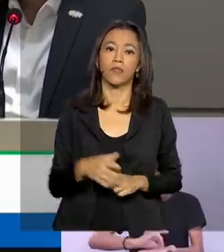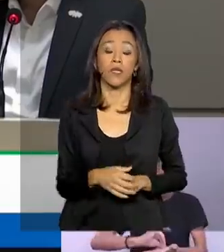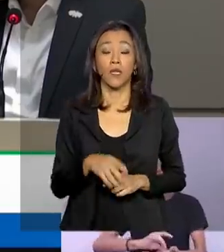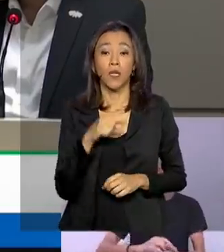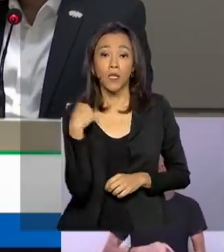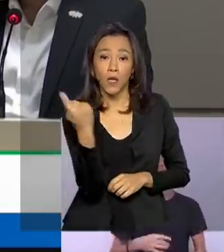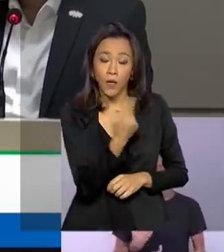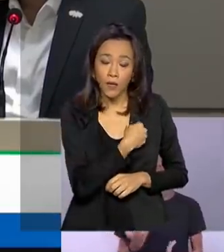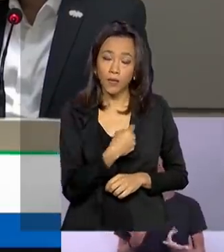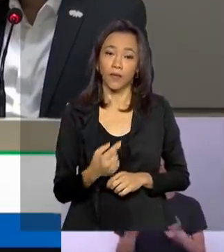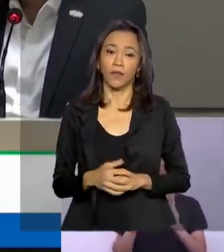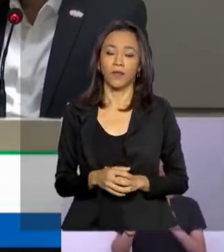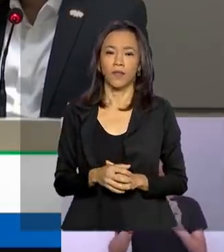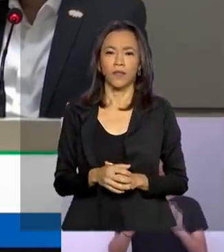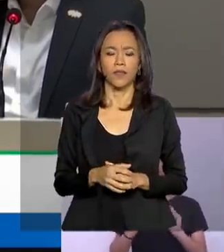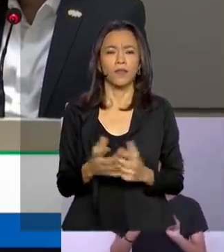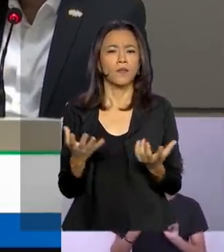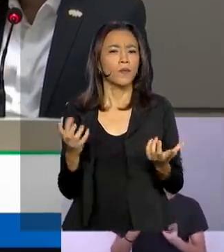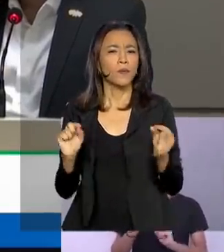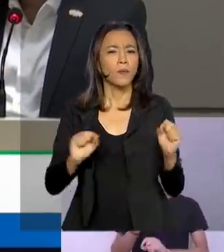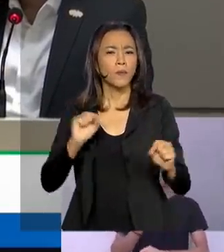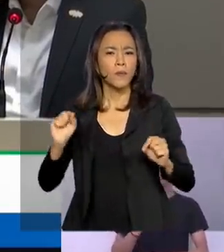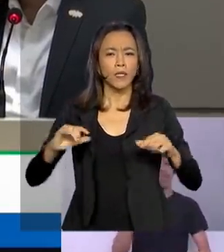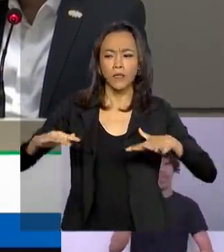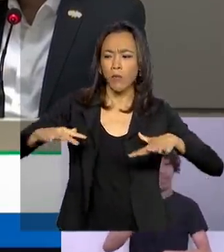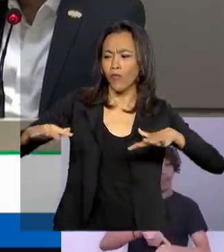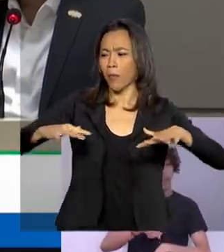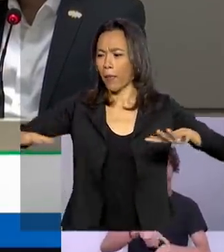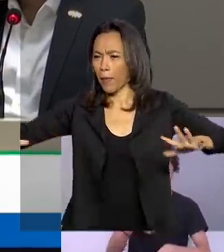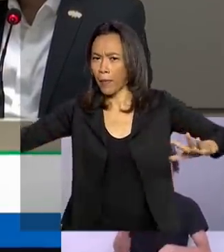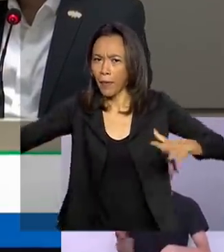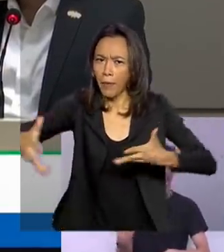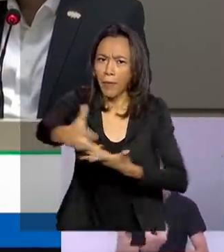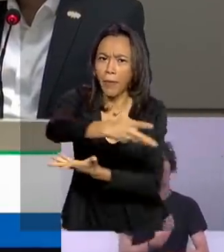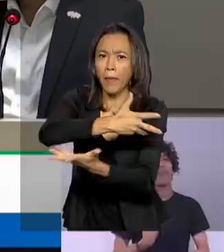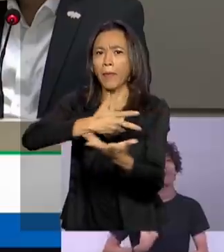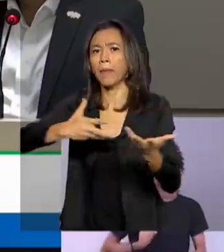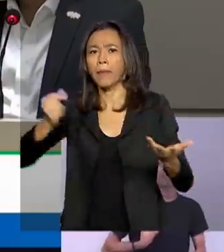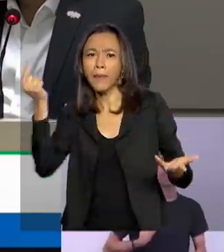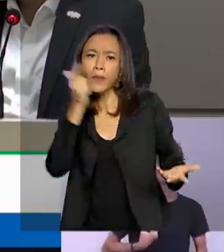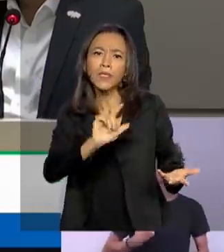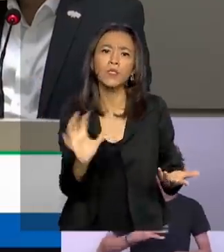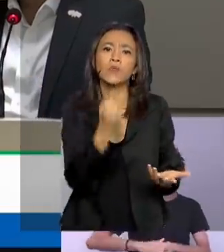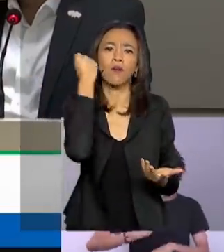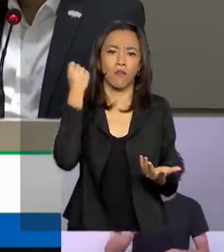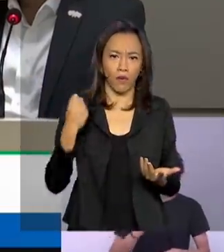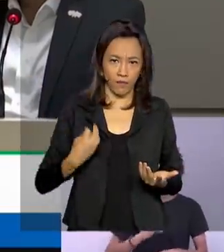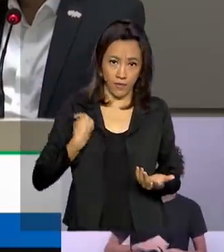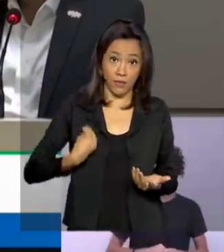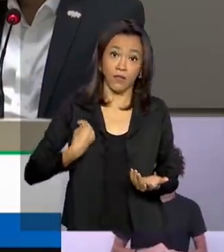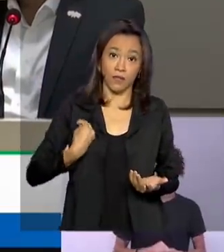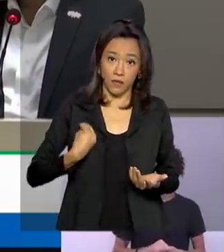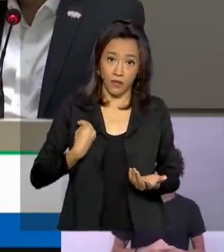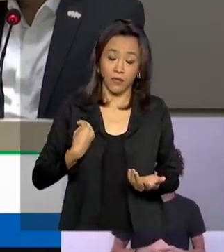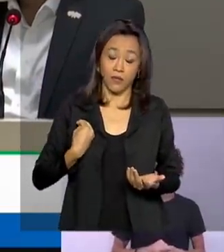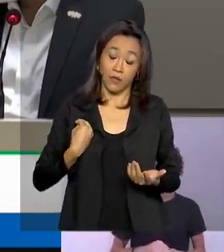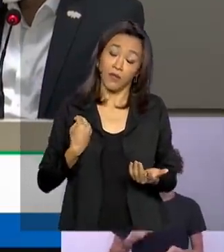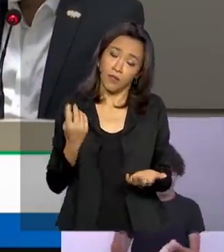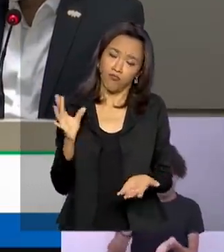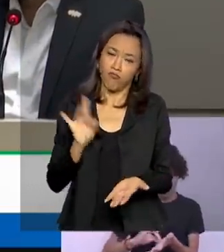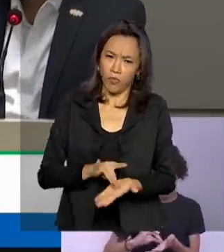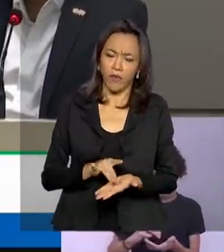gente espera fazer com que esse momento a gente consiga salvar o maior número possível de vidas e, de verdade,